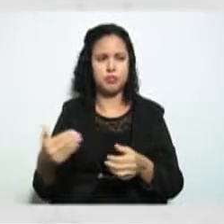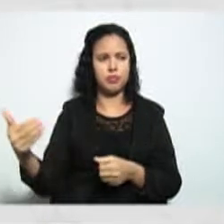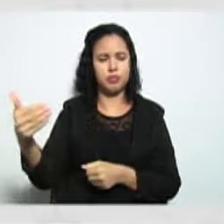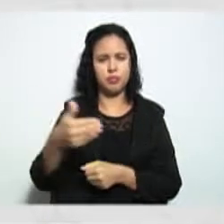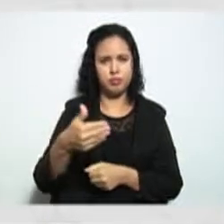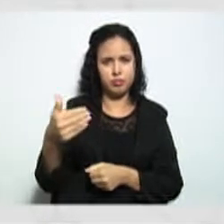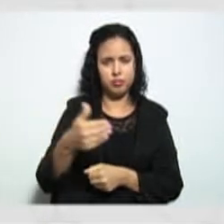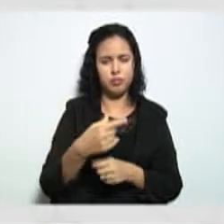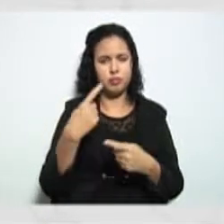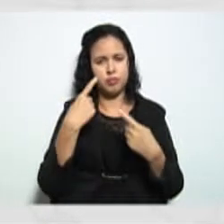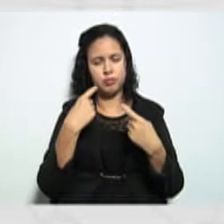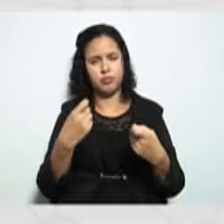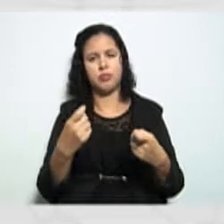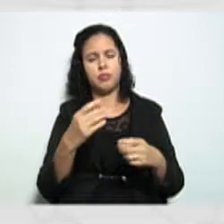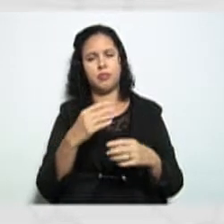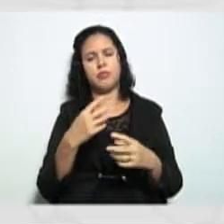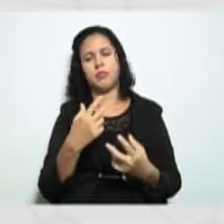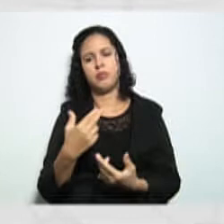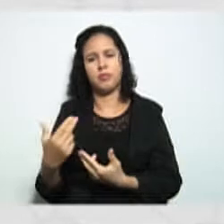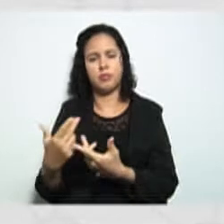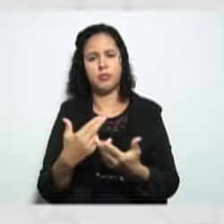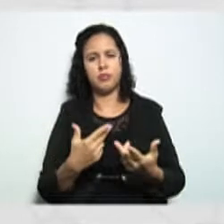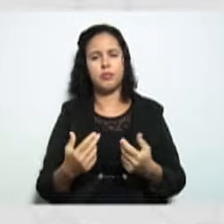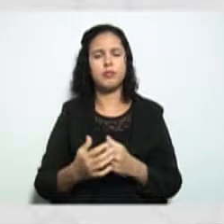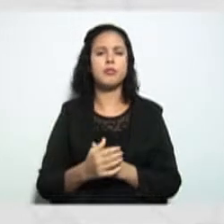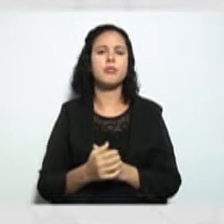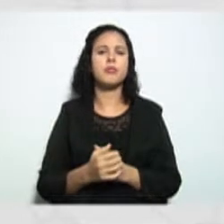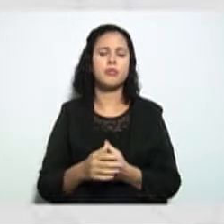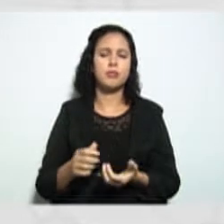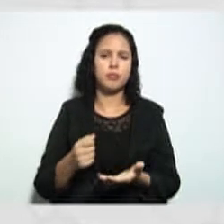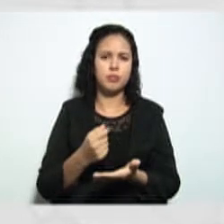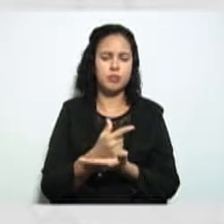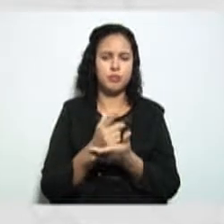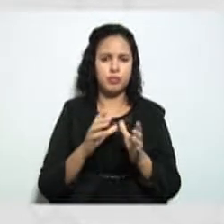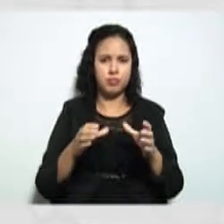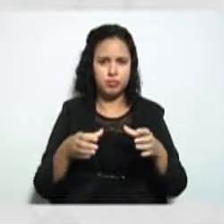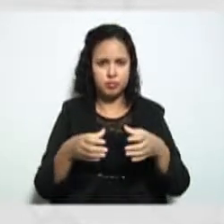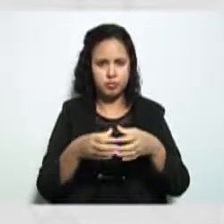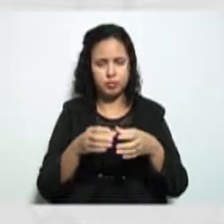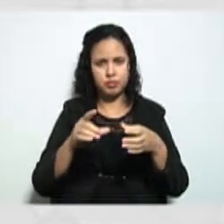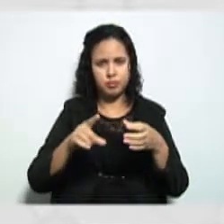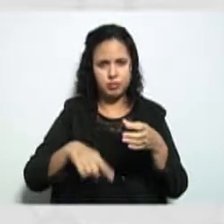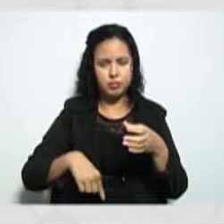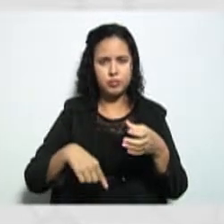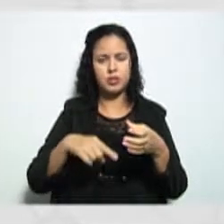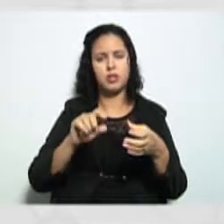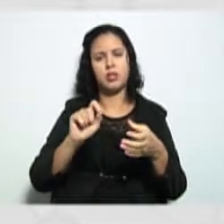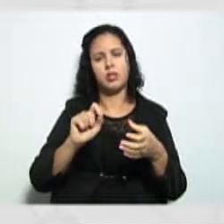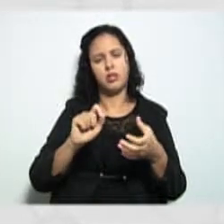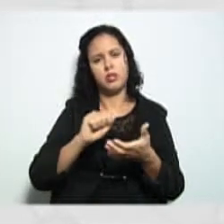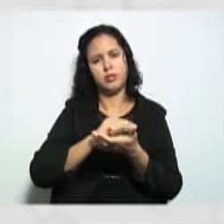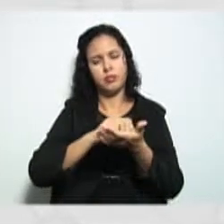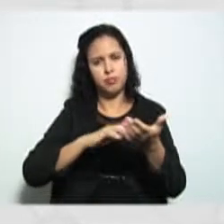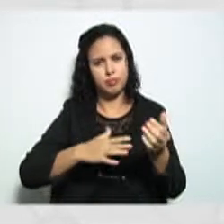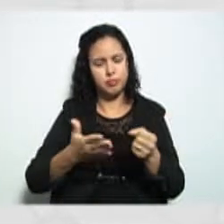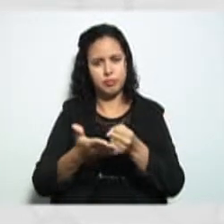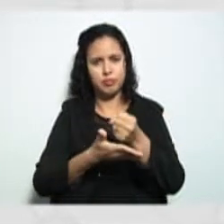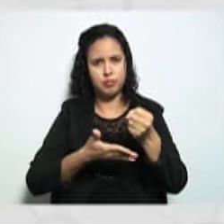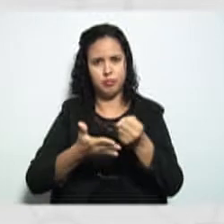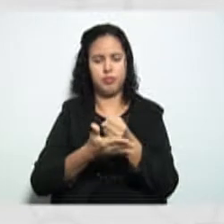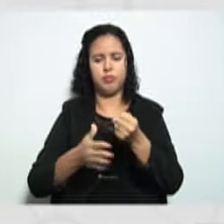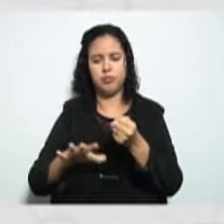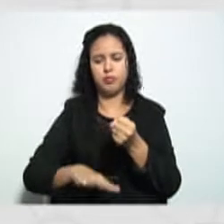de consumo. As compras coletivas de bens de consumo são a atividade básica desse ramo do